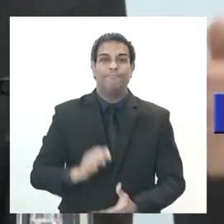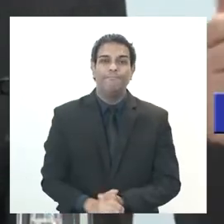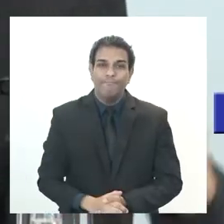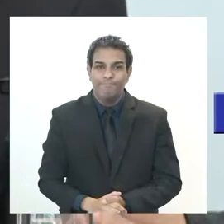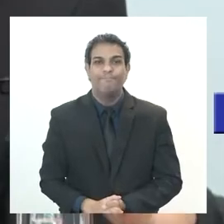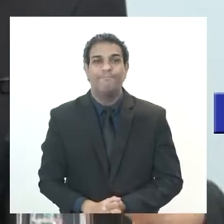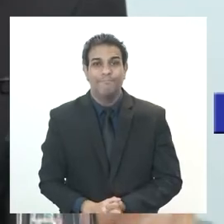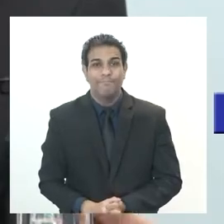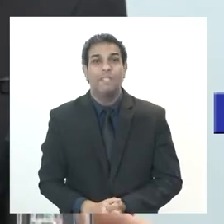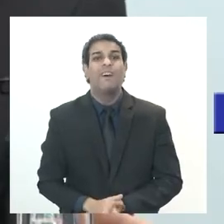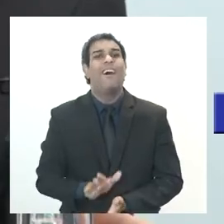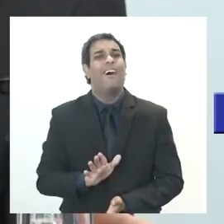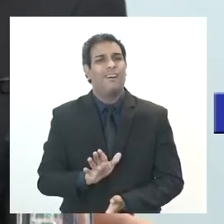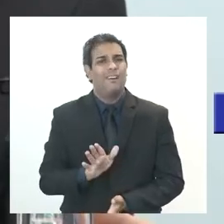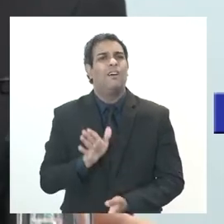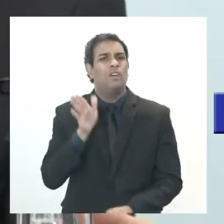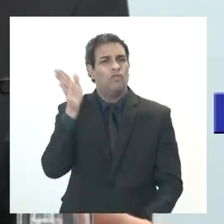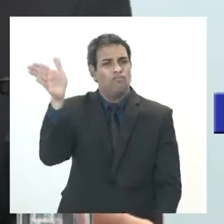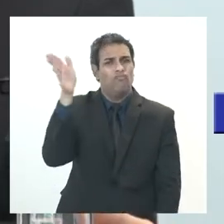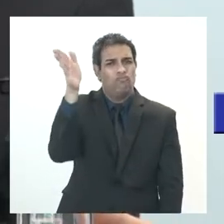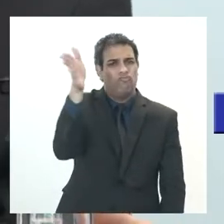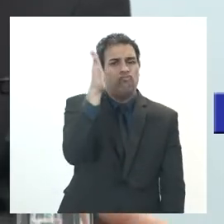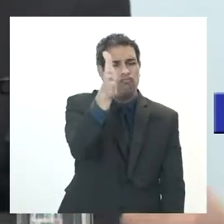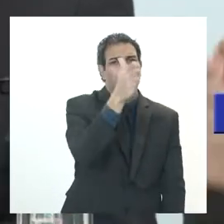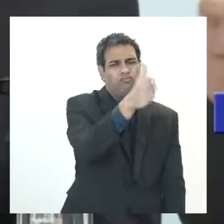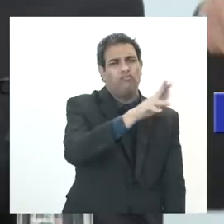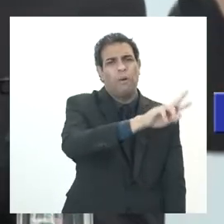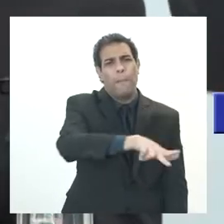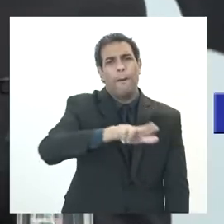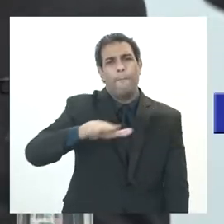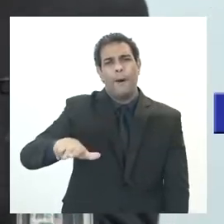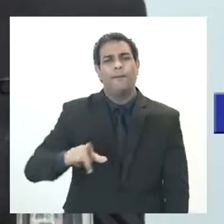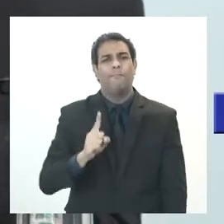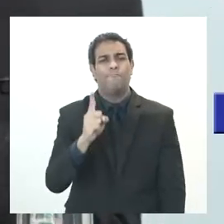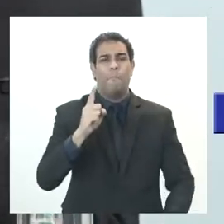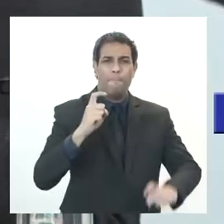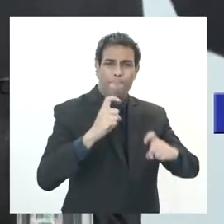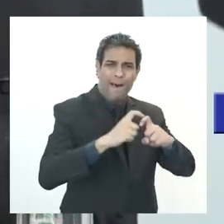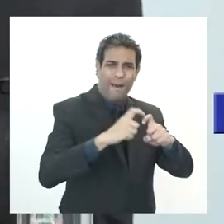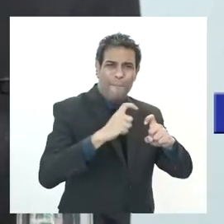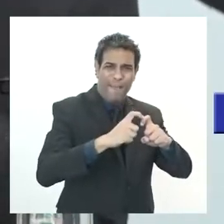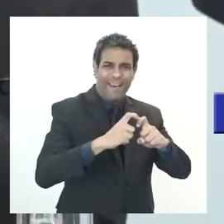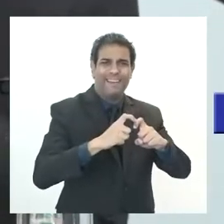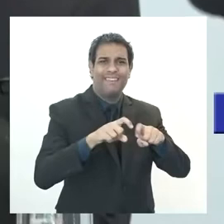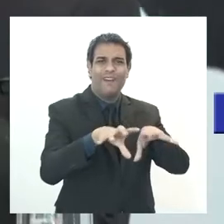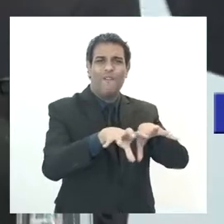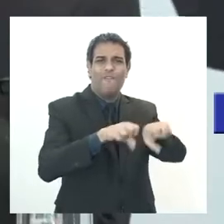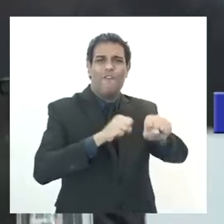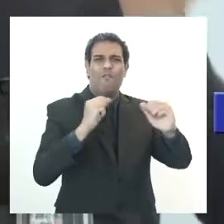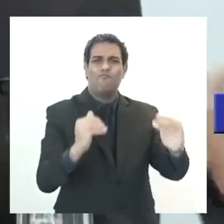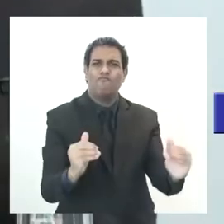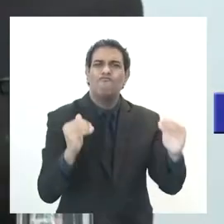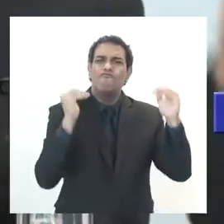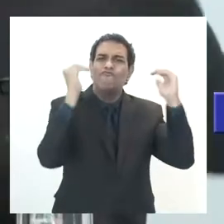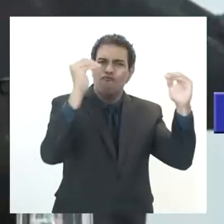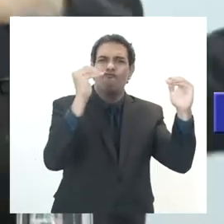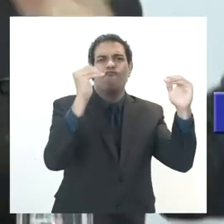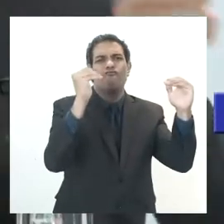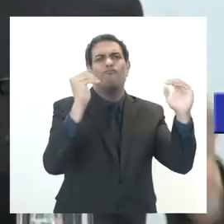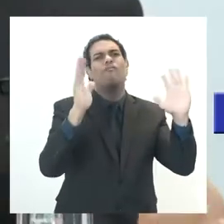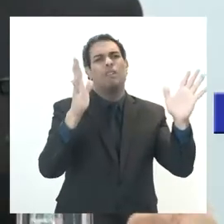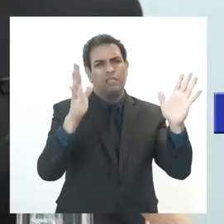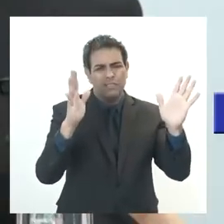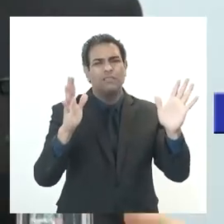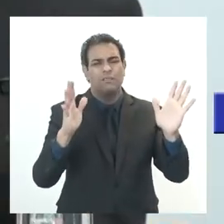gênio sabe disso que já esteve várias vezes conosco Niterói um médico que é considerado o topo da carreira etc nós